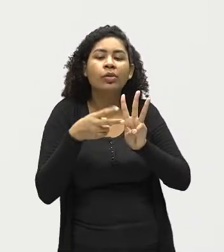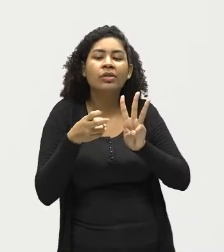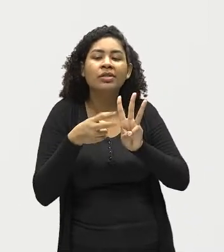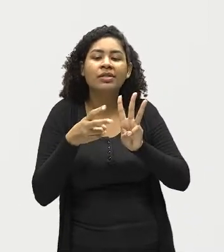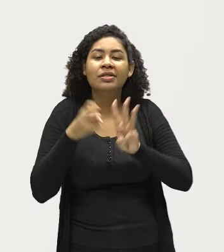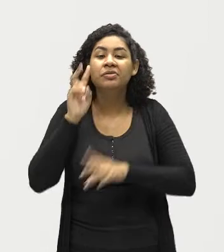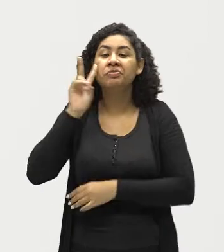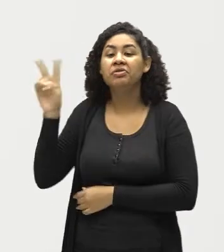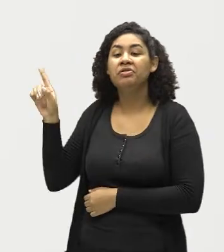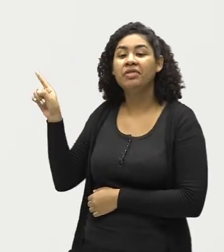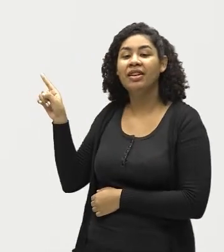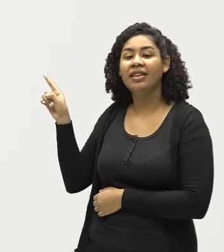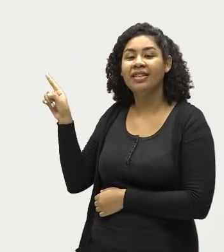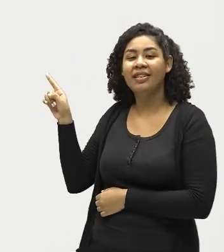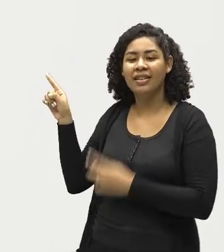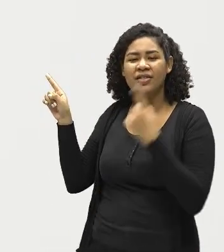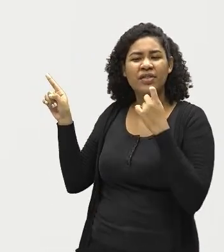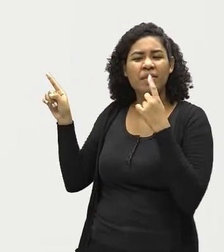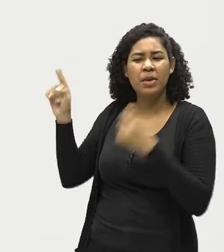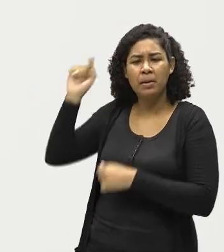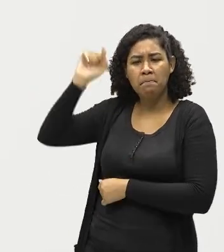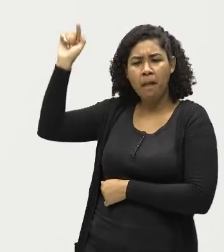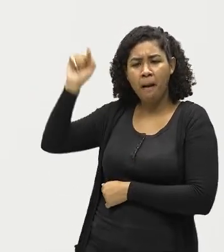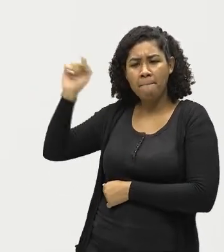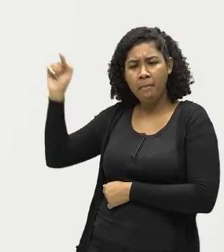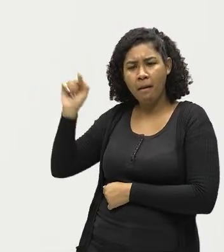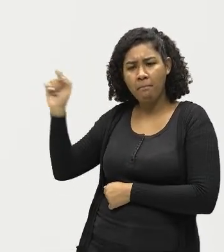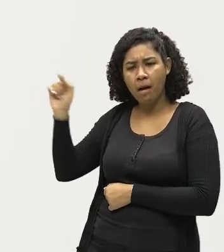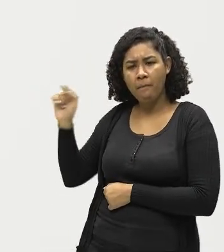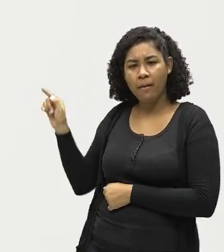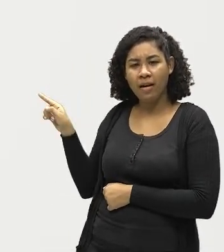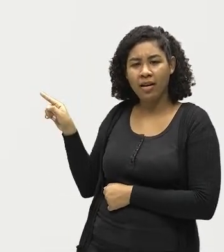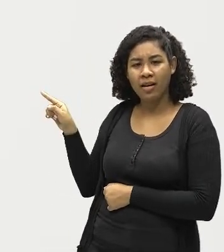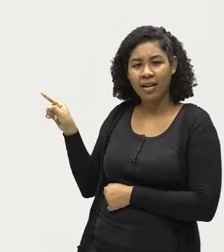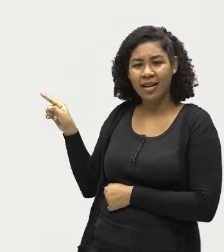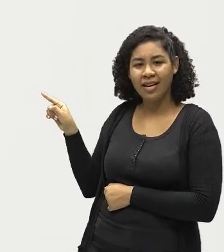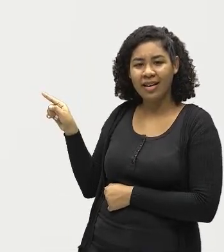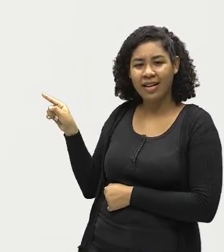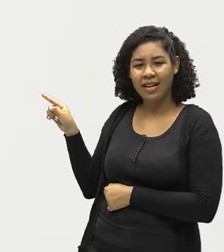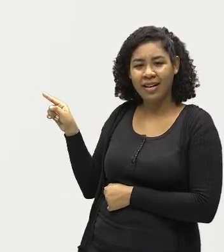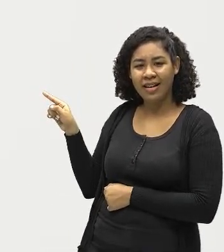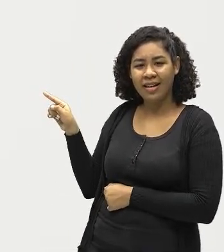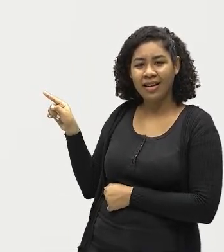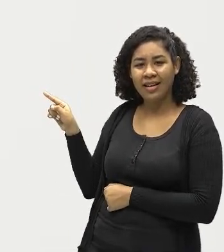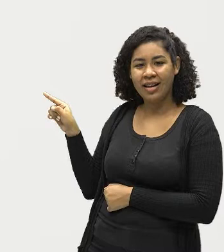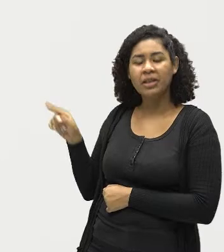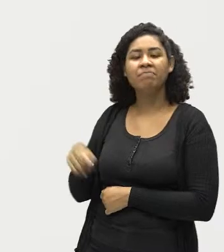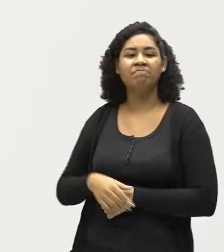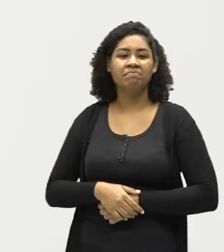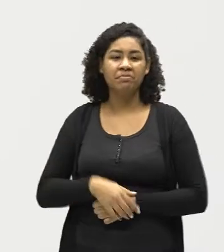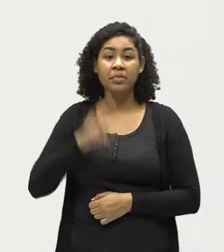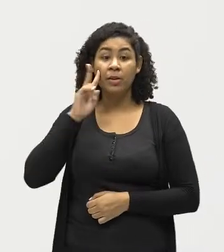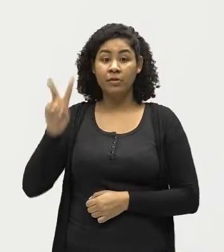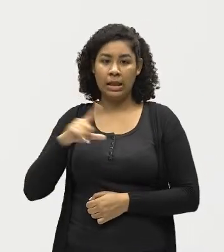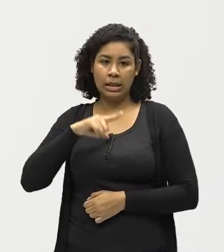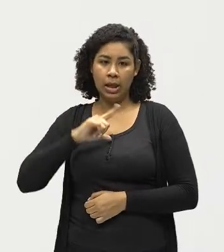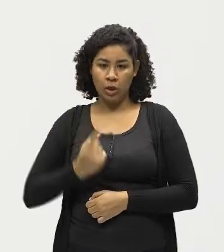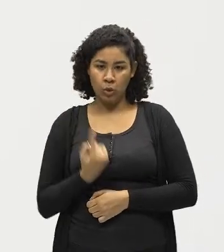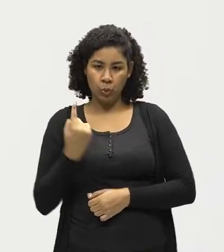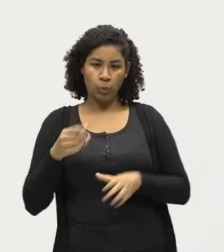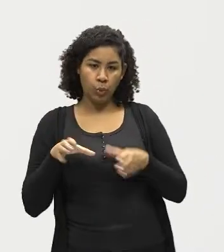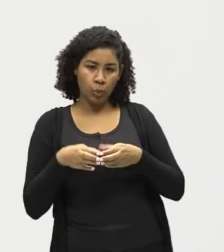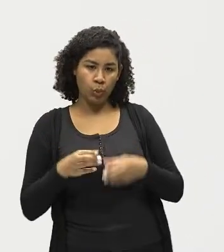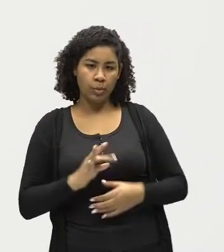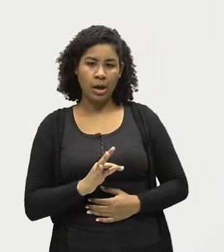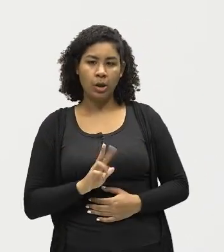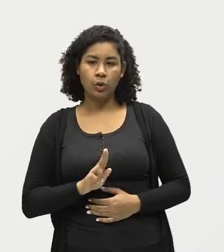litoral, Tremembé, Potiguara, Tabajara, Caeté. Podem ver que Tupi-Guarani, ó, tem uma